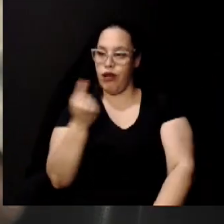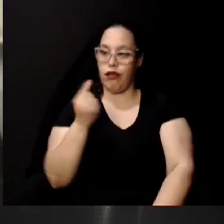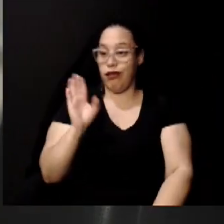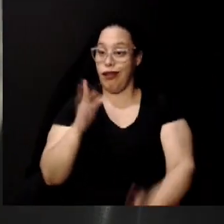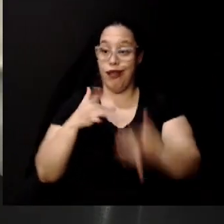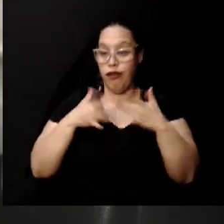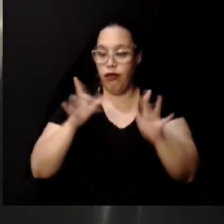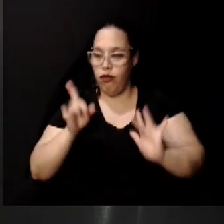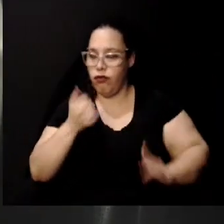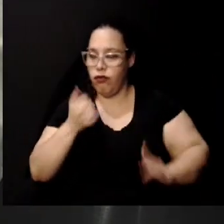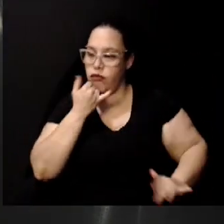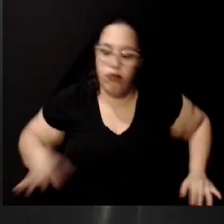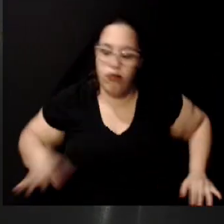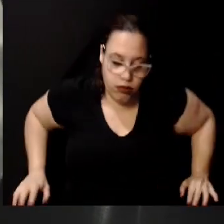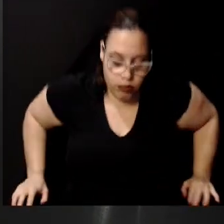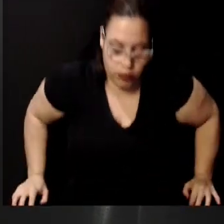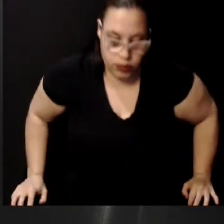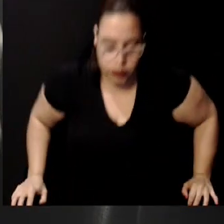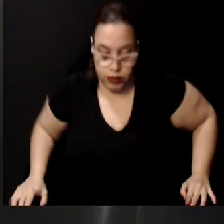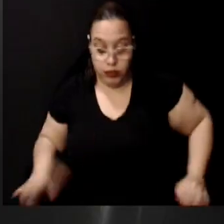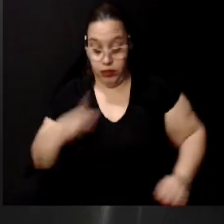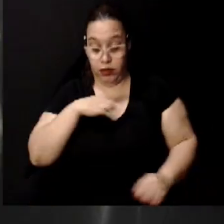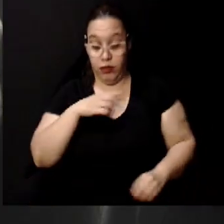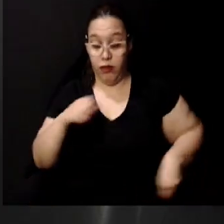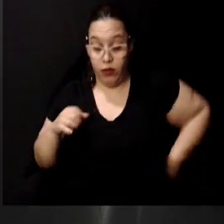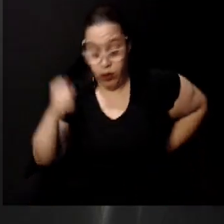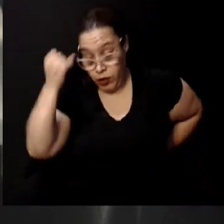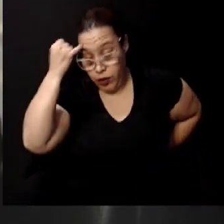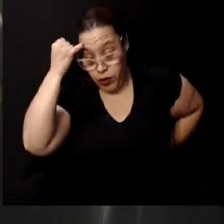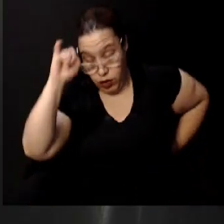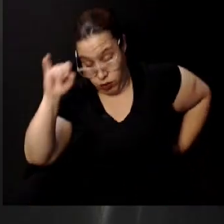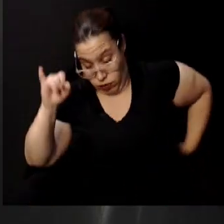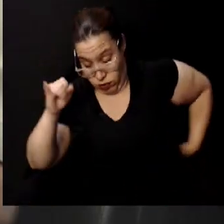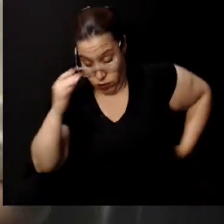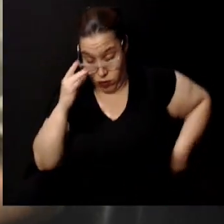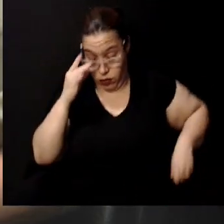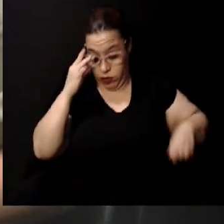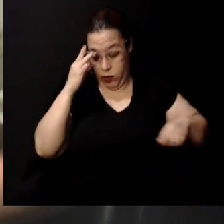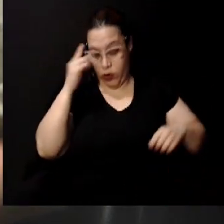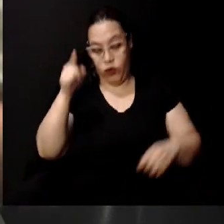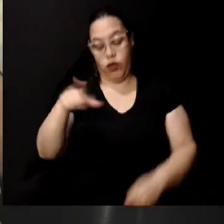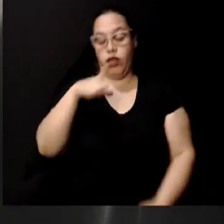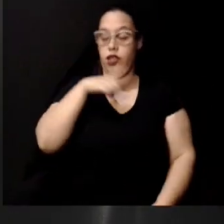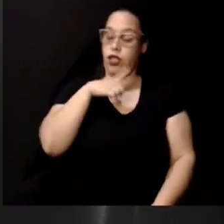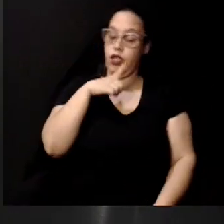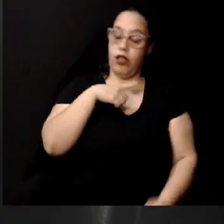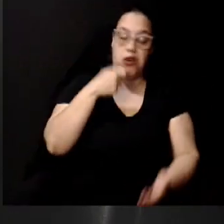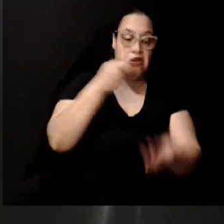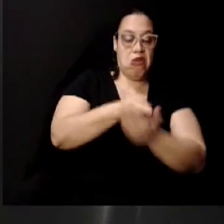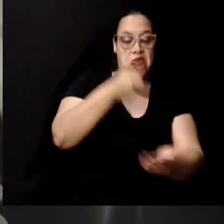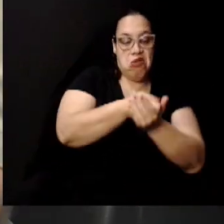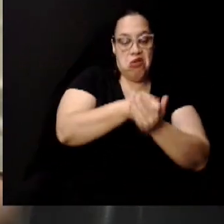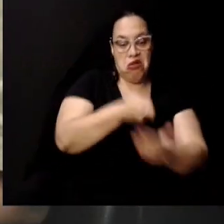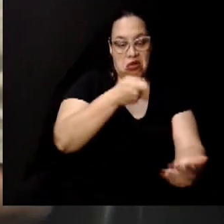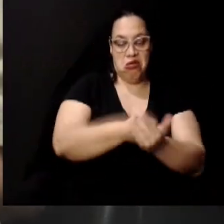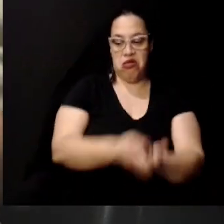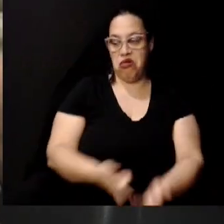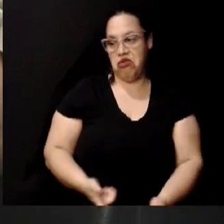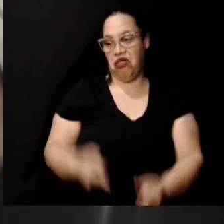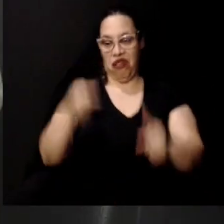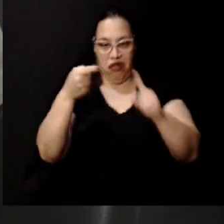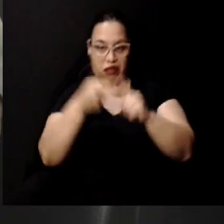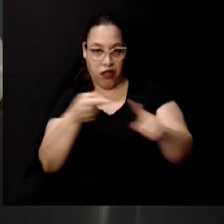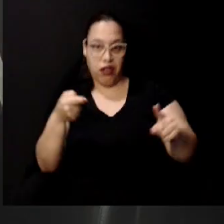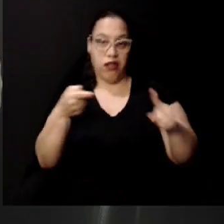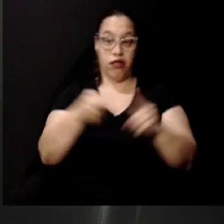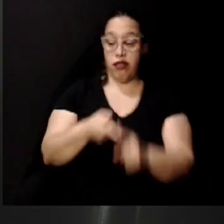sabe? Você tem as ideias que vão sendo disseminadas. Você tem que cumprir meta, aí tem o puxador da meta, aí